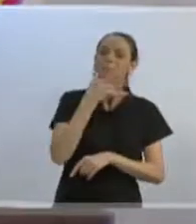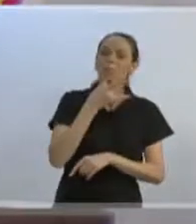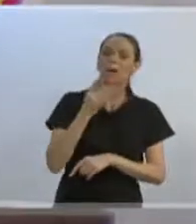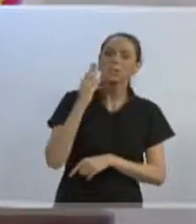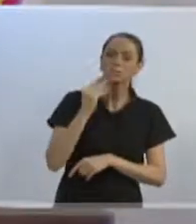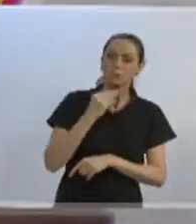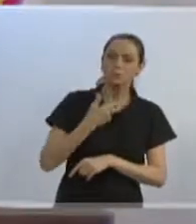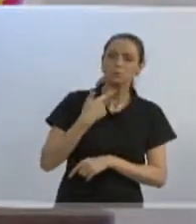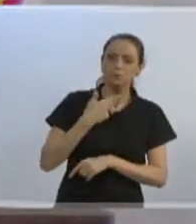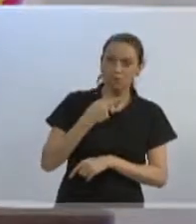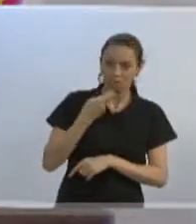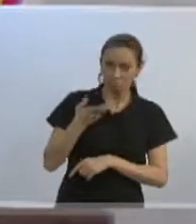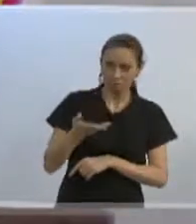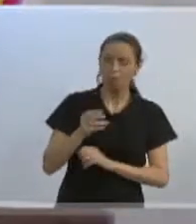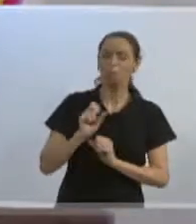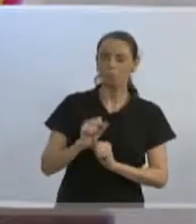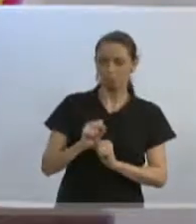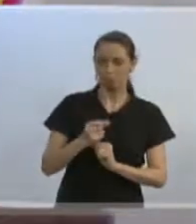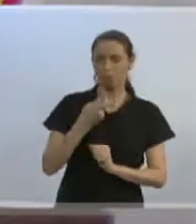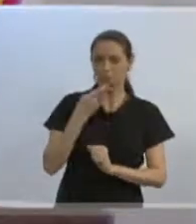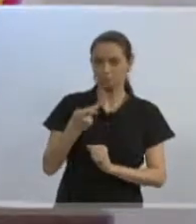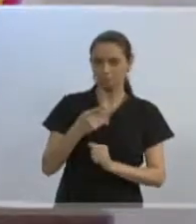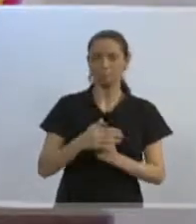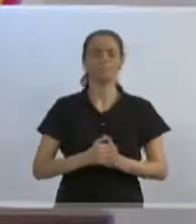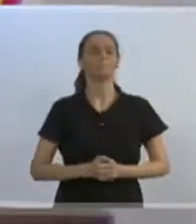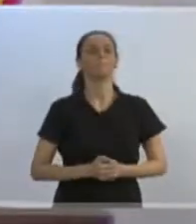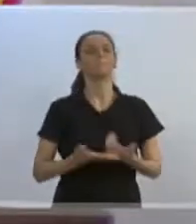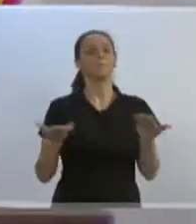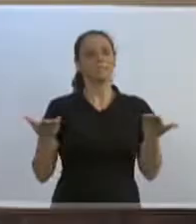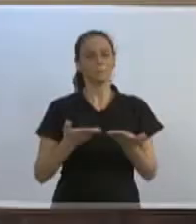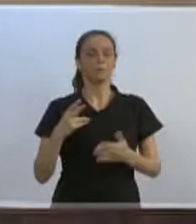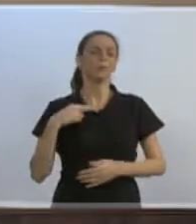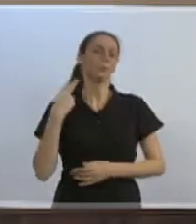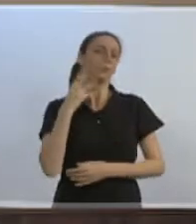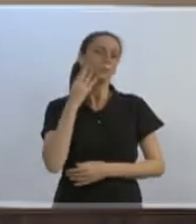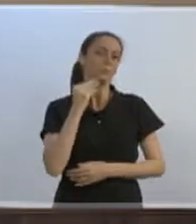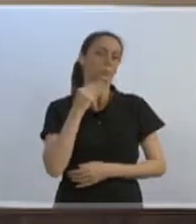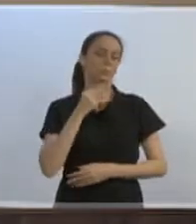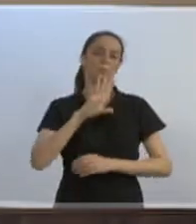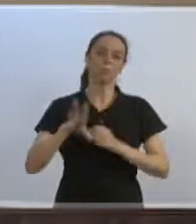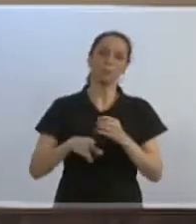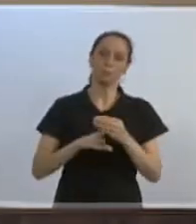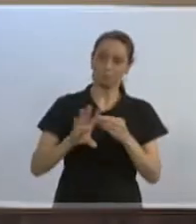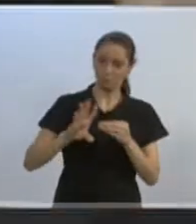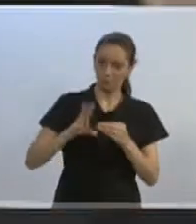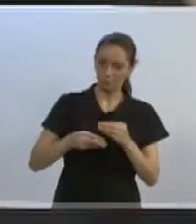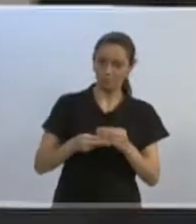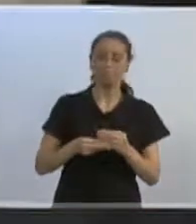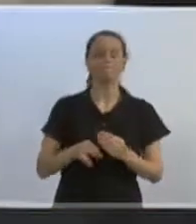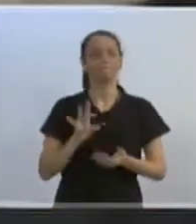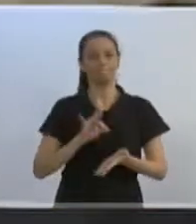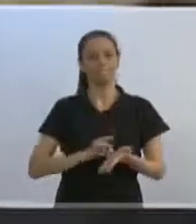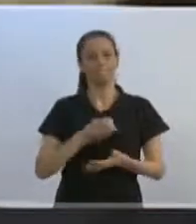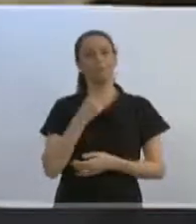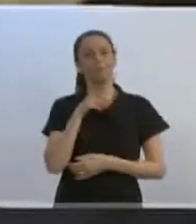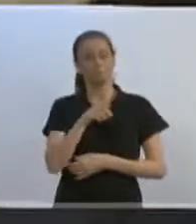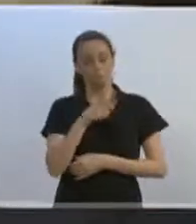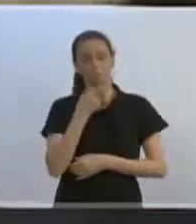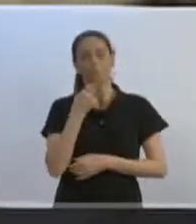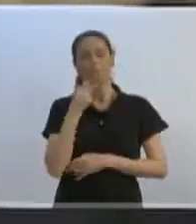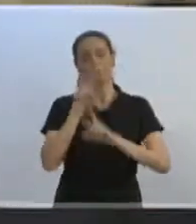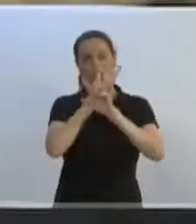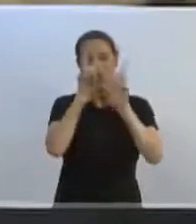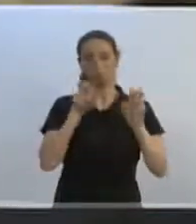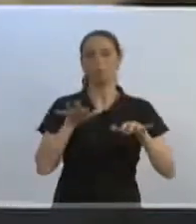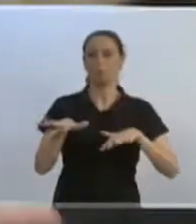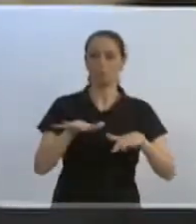de uma parte, presidente, eu já concedo. Com autorização do orador, vereador Gilson de Souza. Vereador, muito bem lembrado aqui, quando se fala em mobilidade